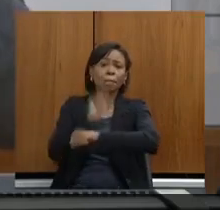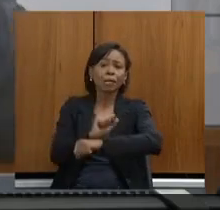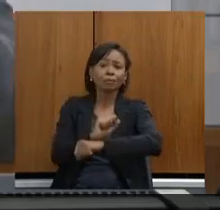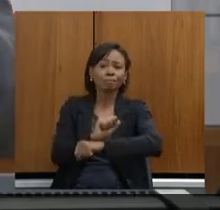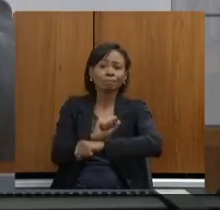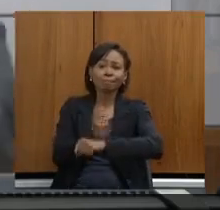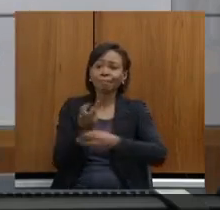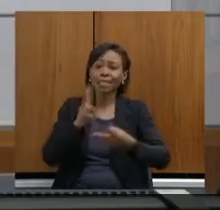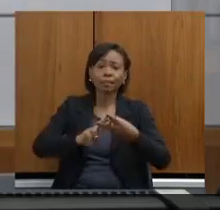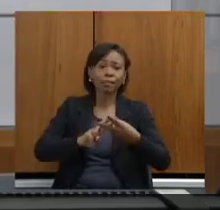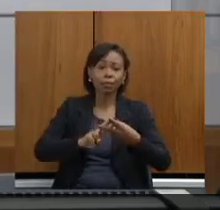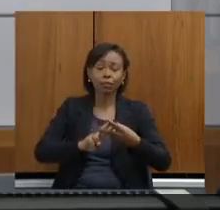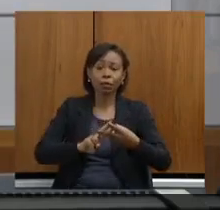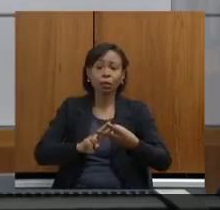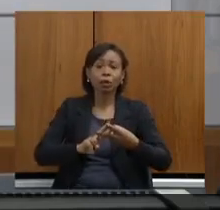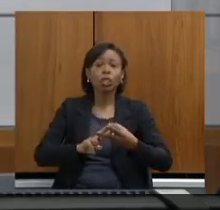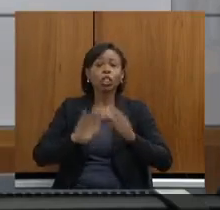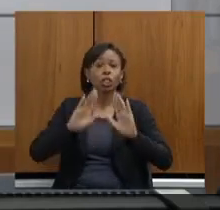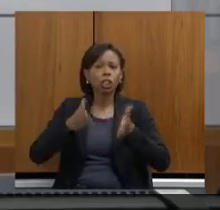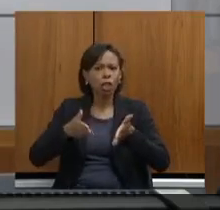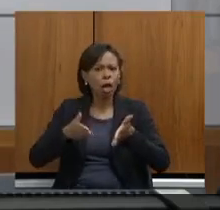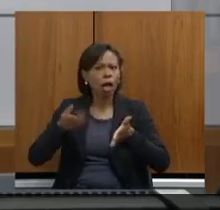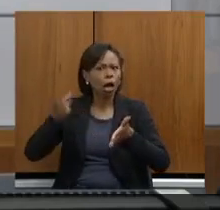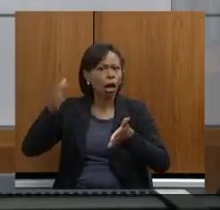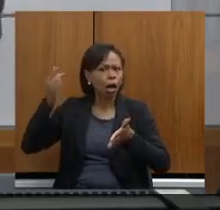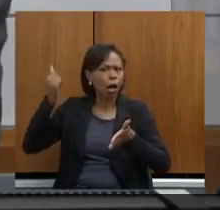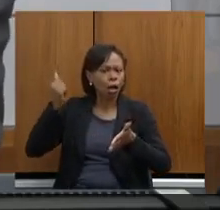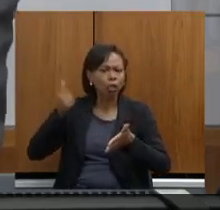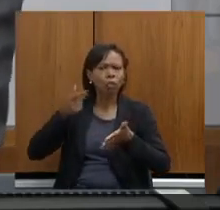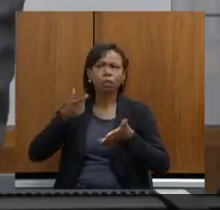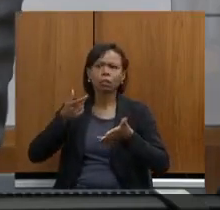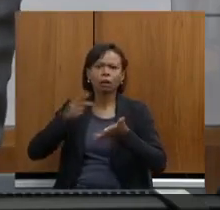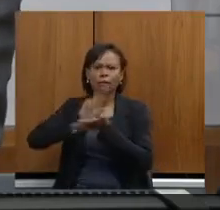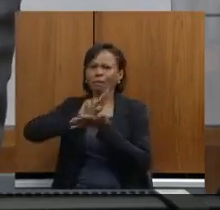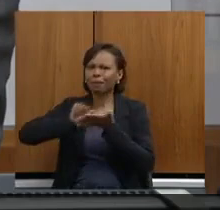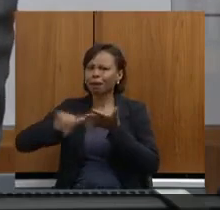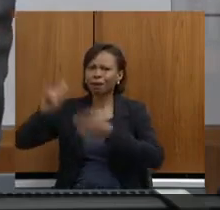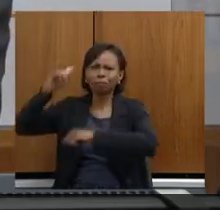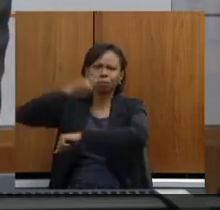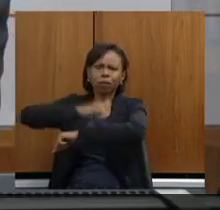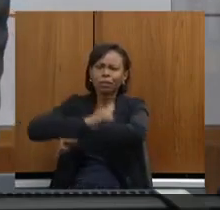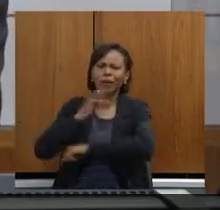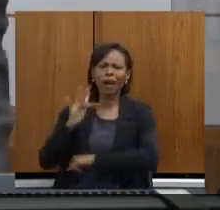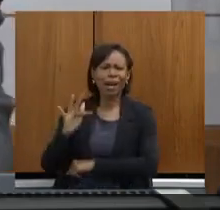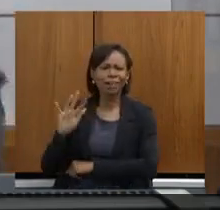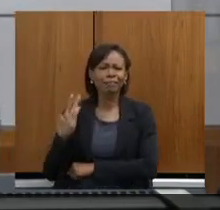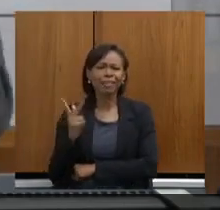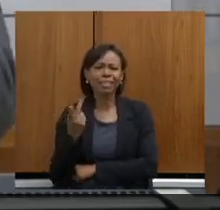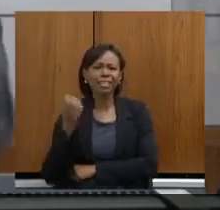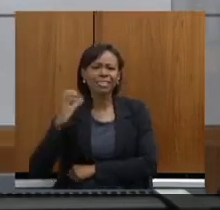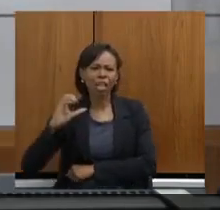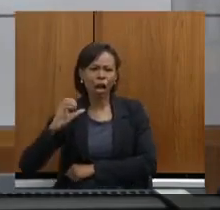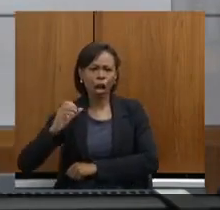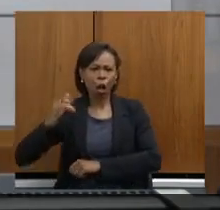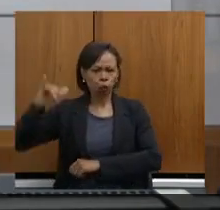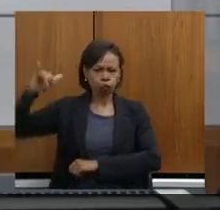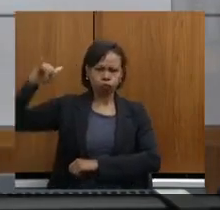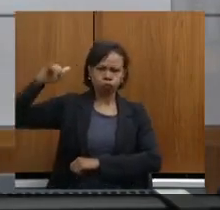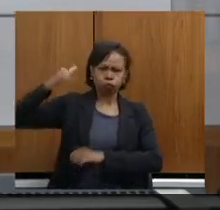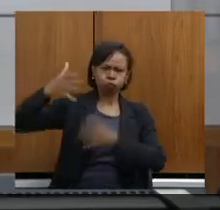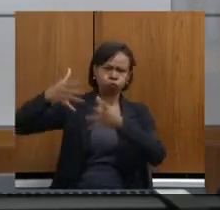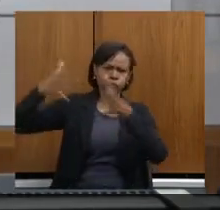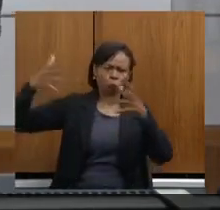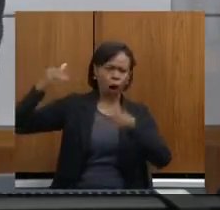desceu até o Boeing do Fernando Henrique Cardoso avião que ele havia um grande mesmo aqueles um